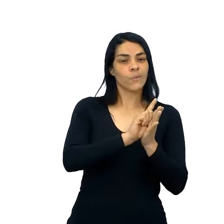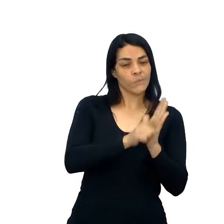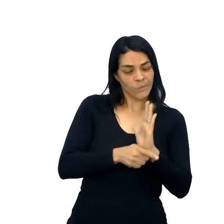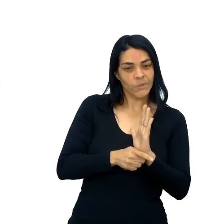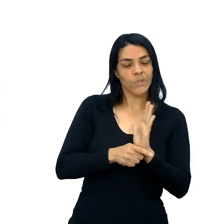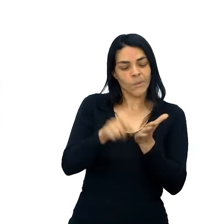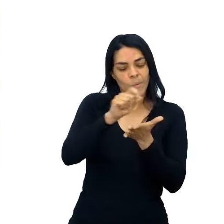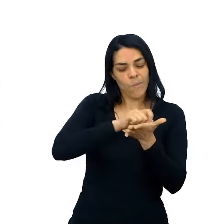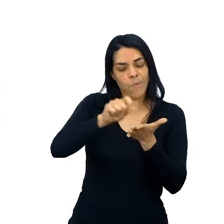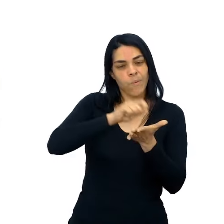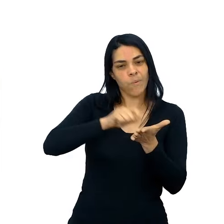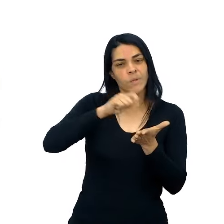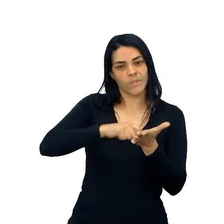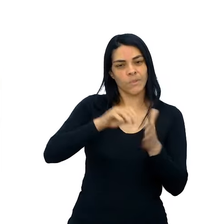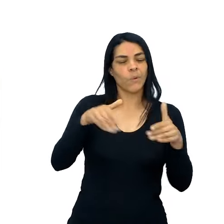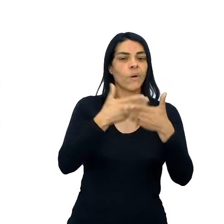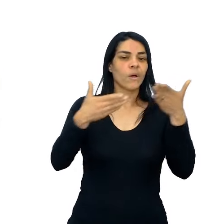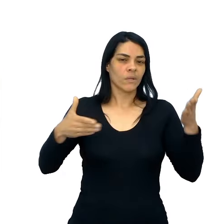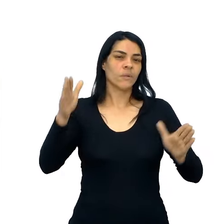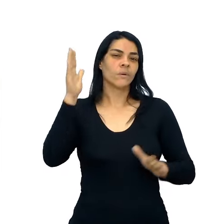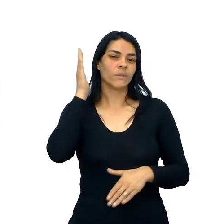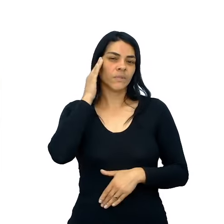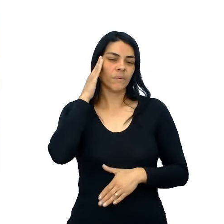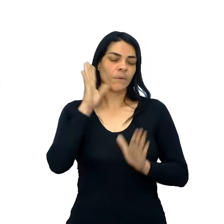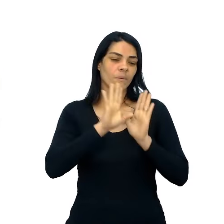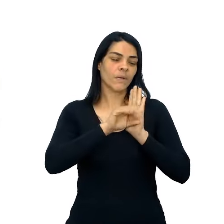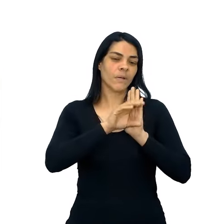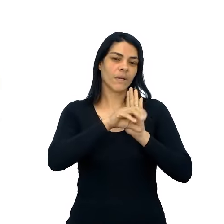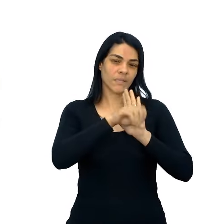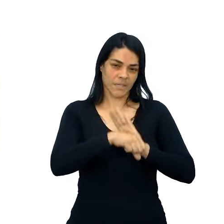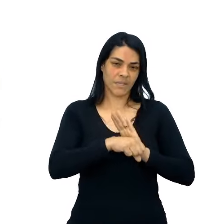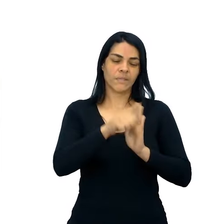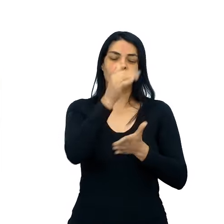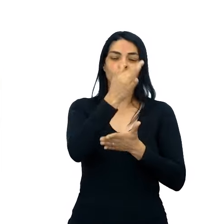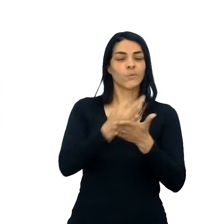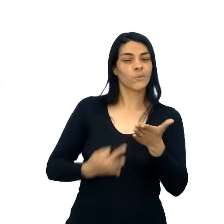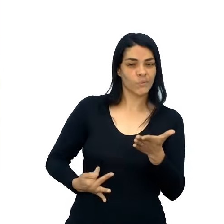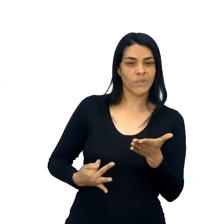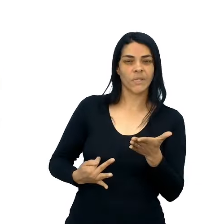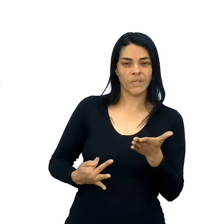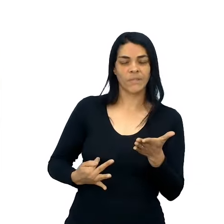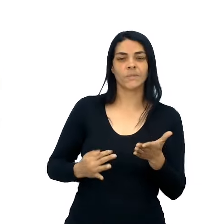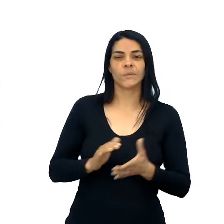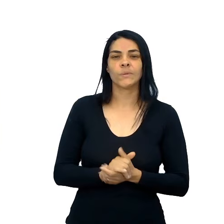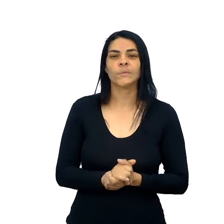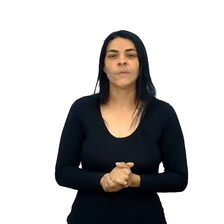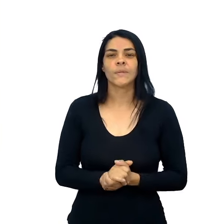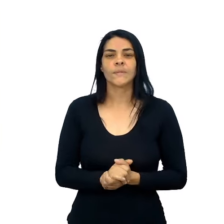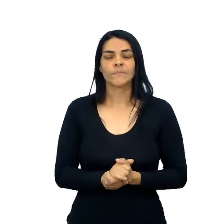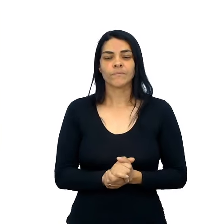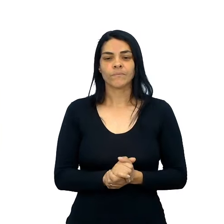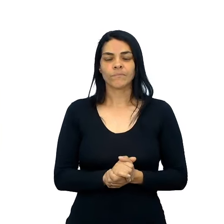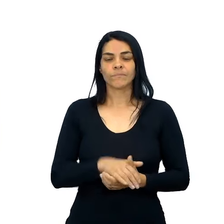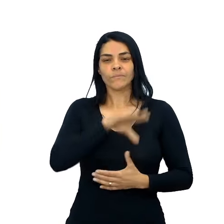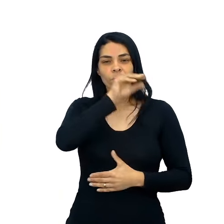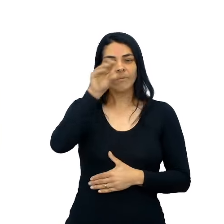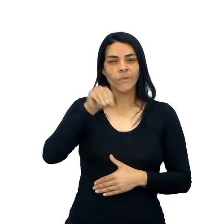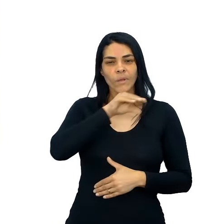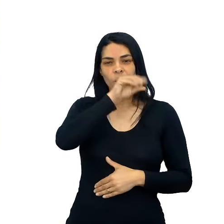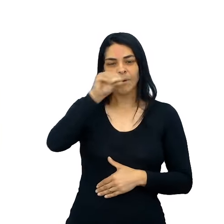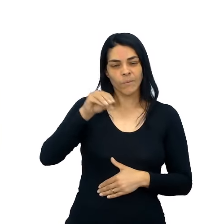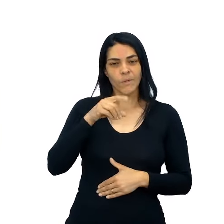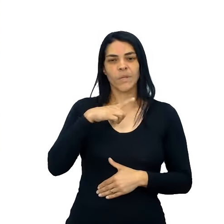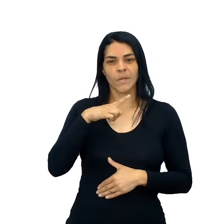produções escritas. Nós sabemos que a característica de um texto, a produção textual oral, ela